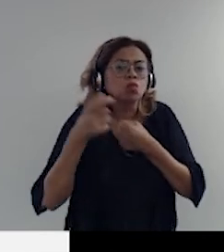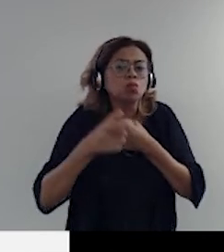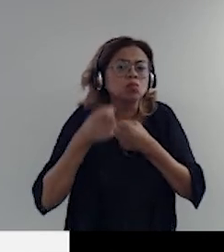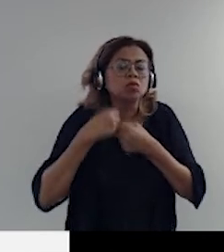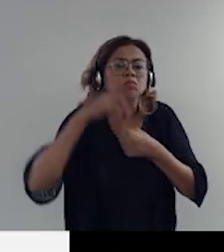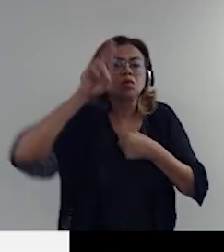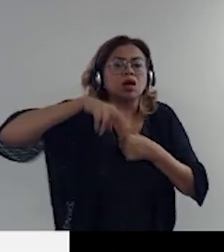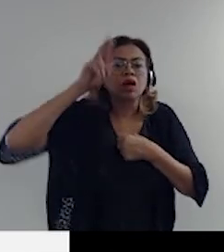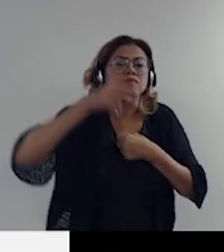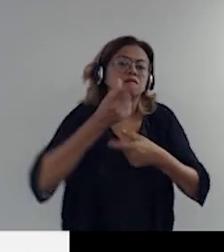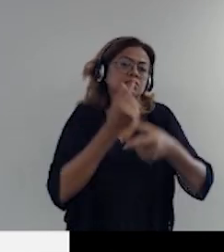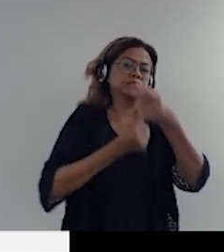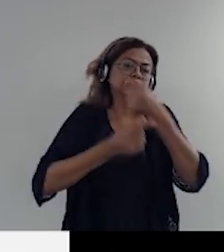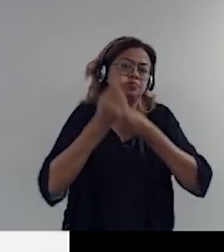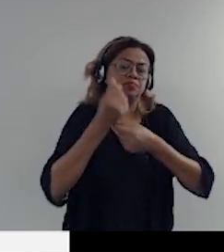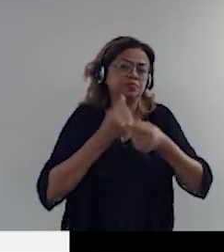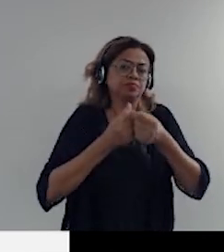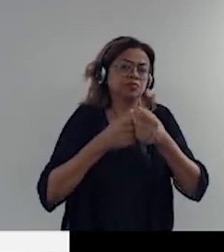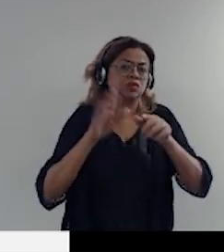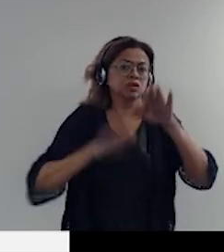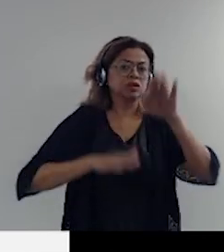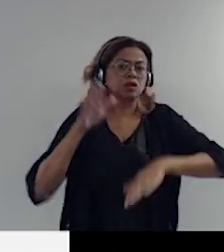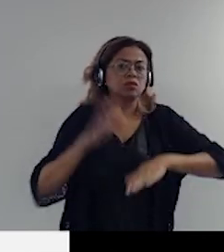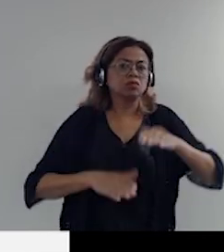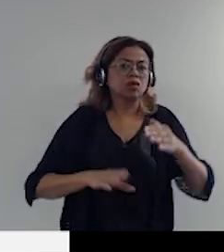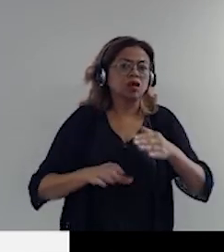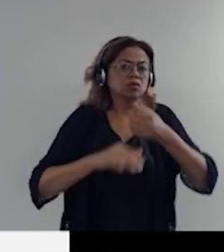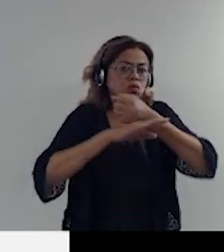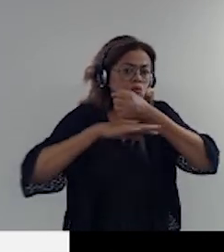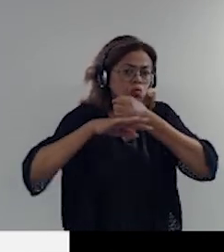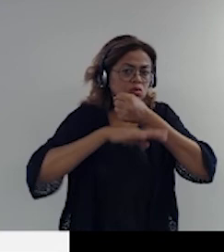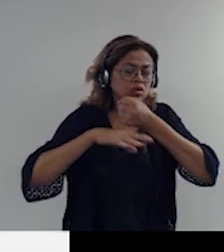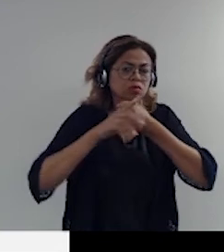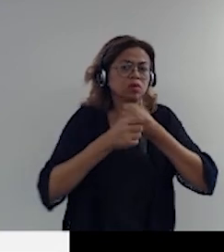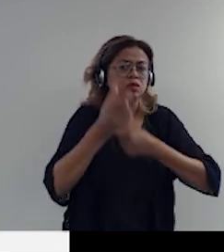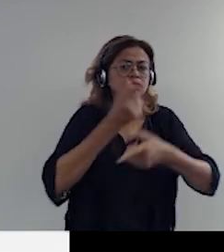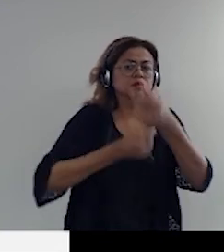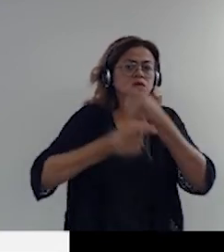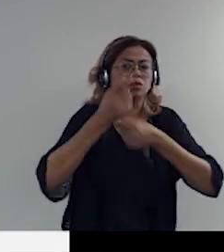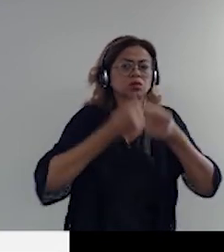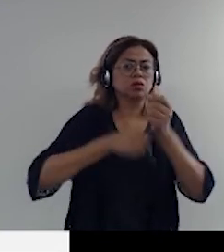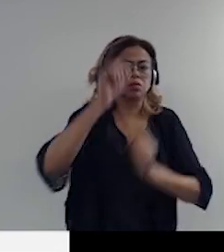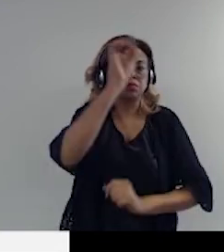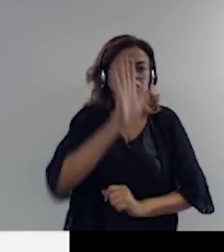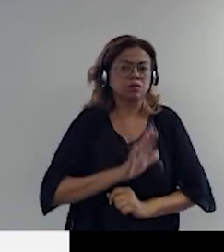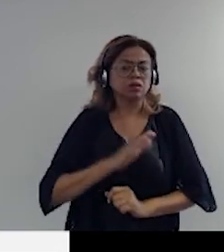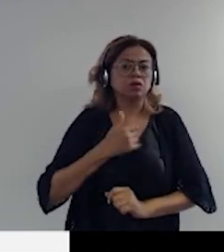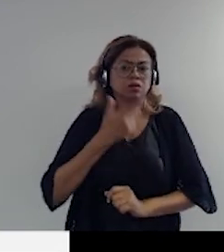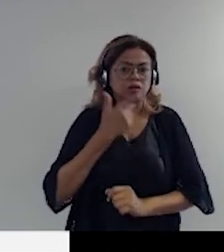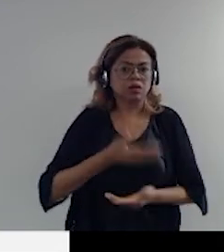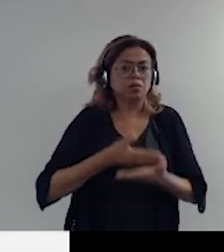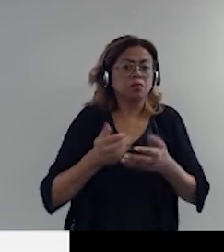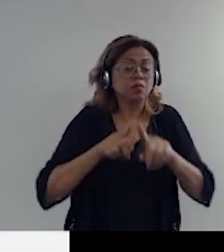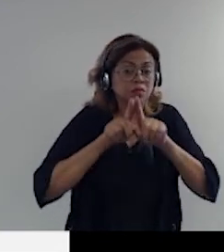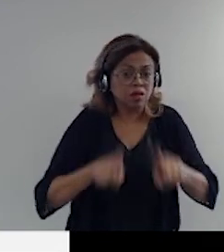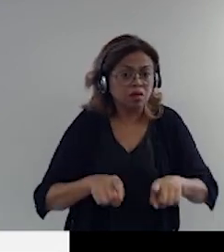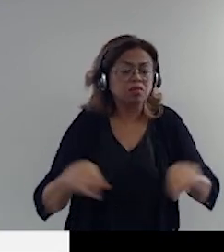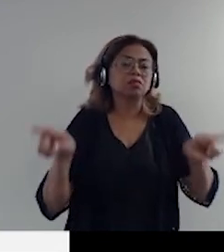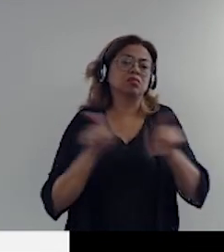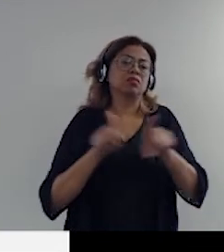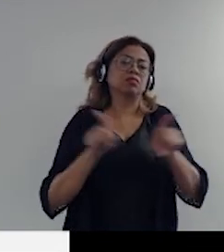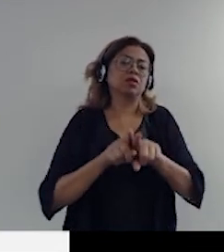razões econômicas, né? Ou fundamentos da economia brasileira e dos emissores. Ela também está um pouco